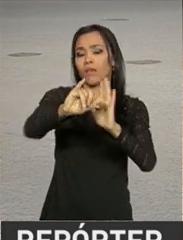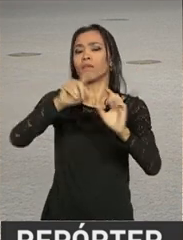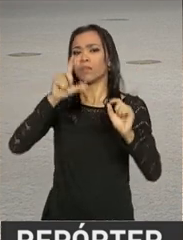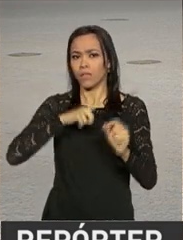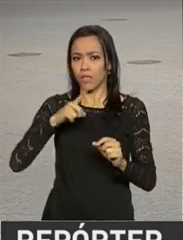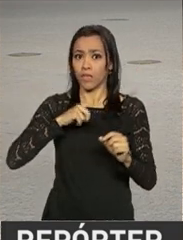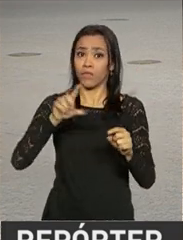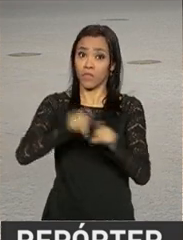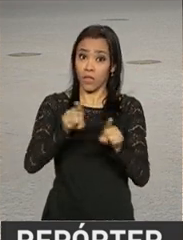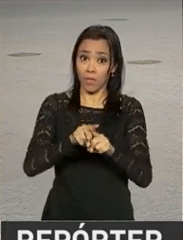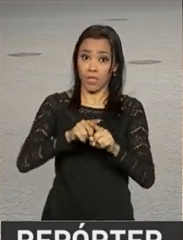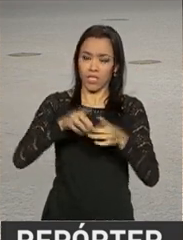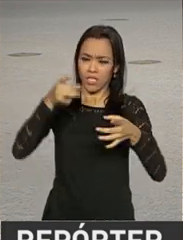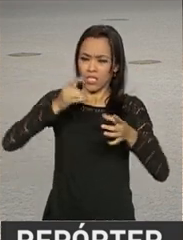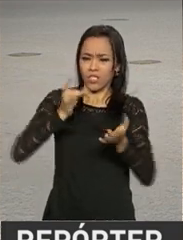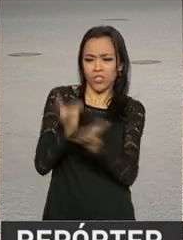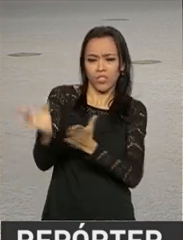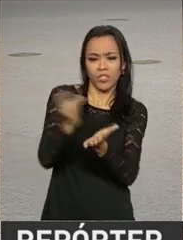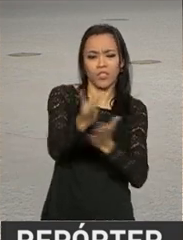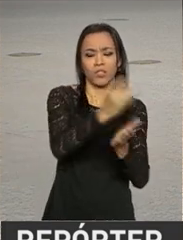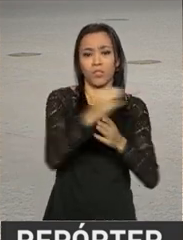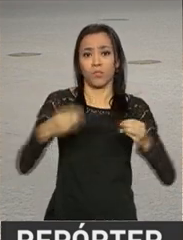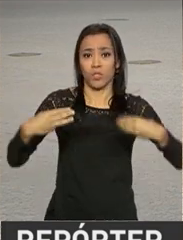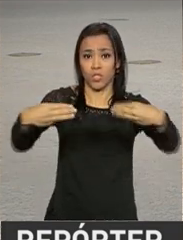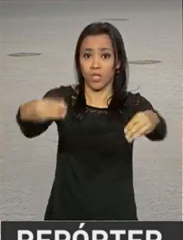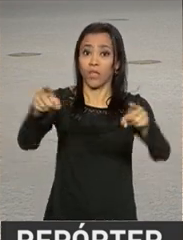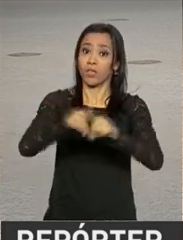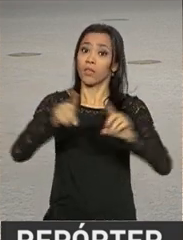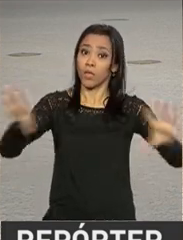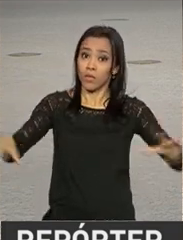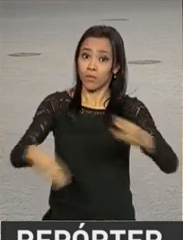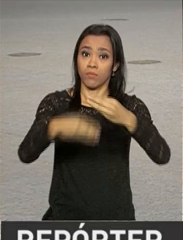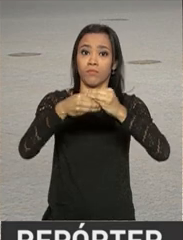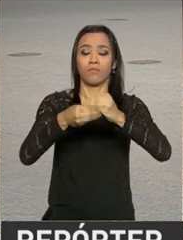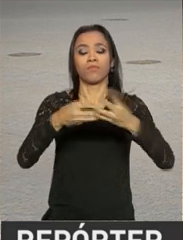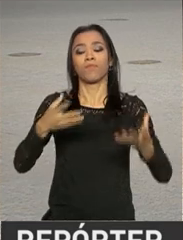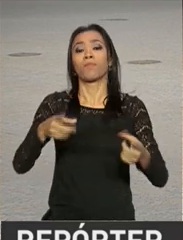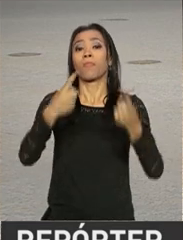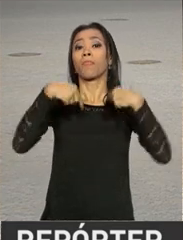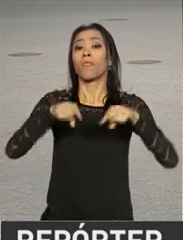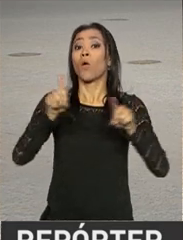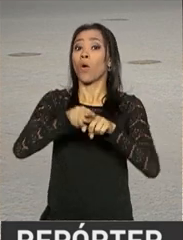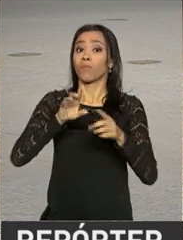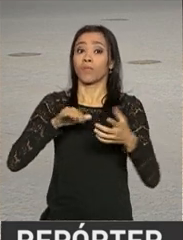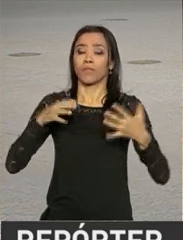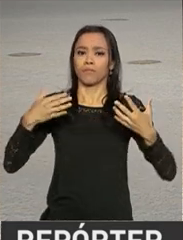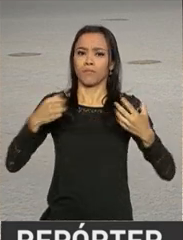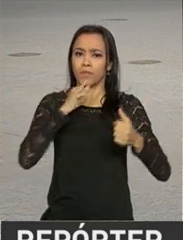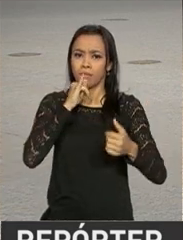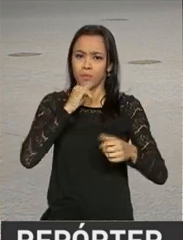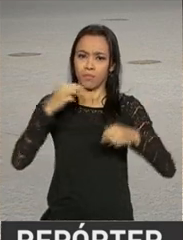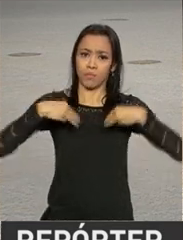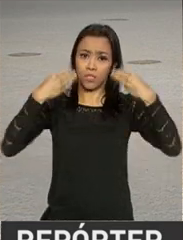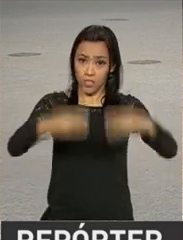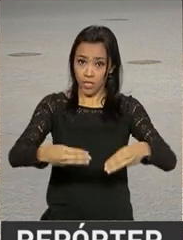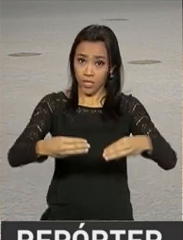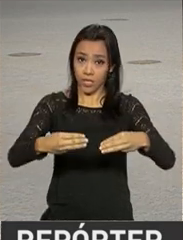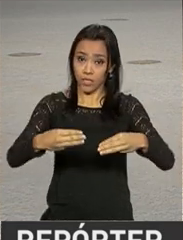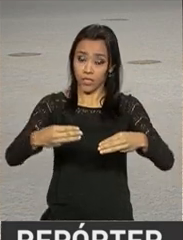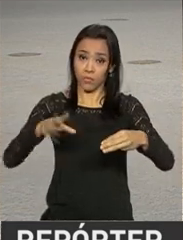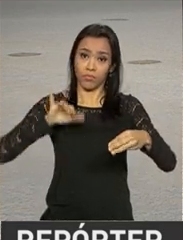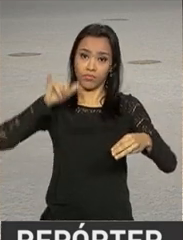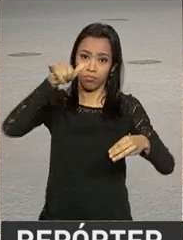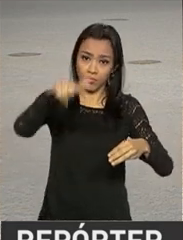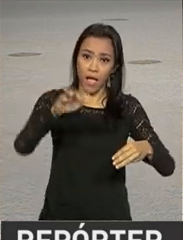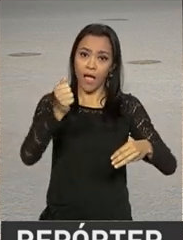com exclusão e fusão de pastas. A Secretaria de Portos e a Secretaria de Aviação Civil foram incorporadas pelo Ministério dos